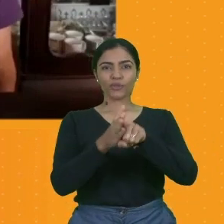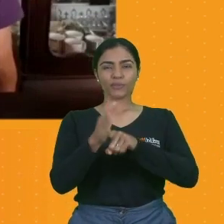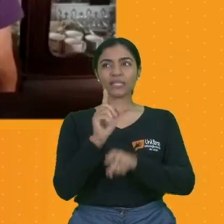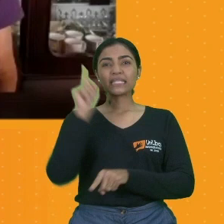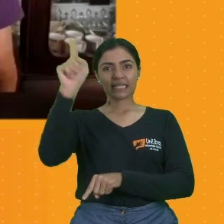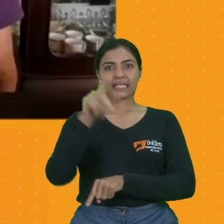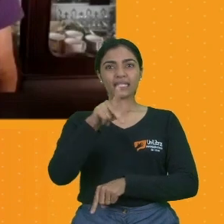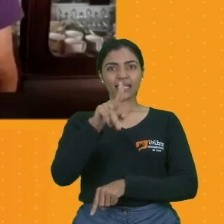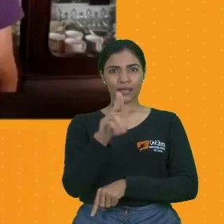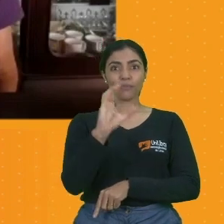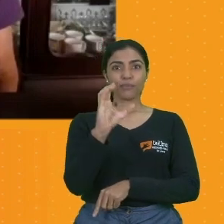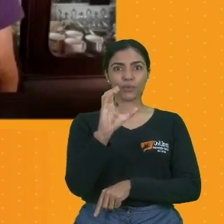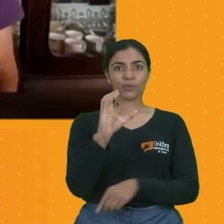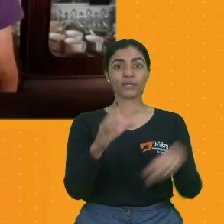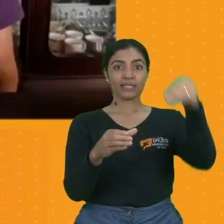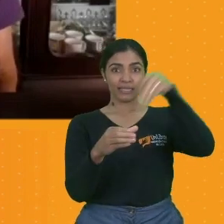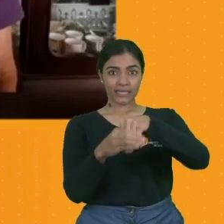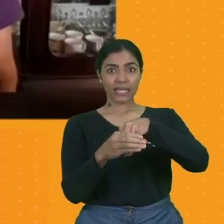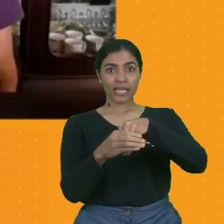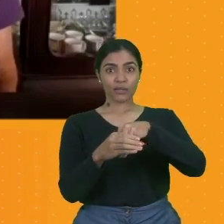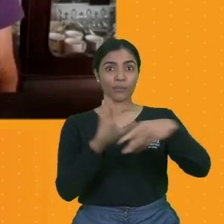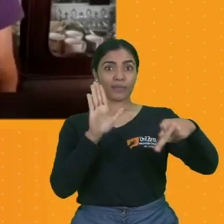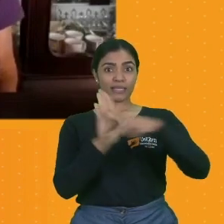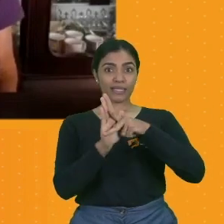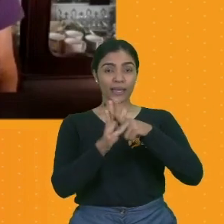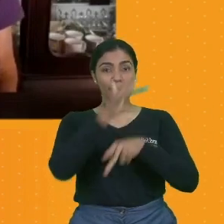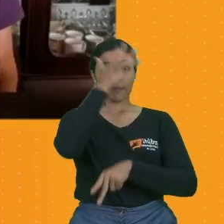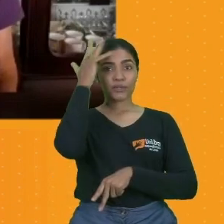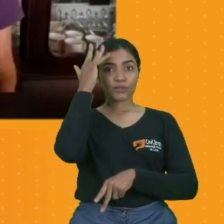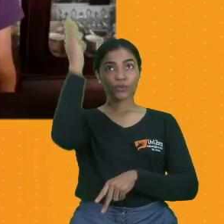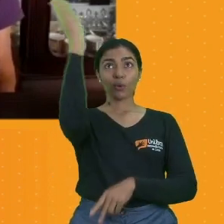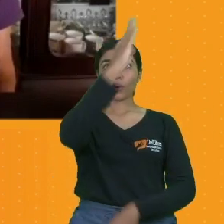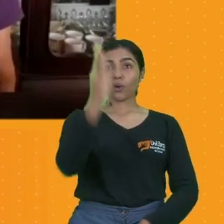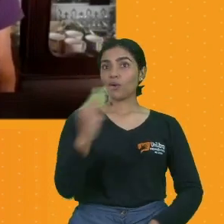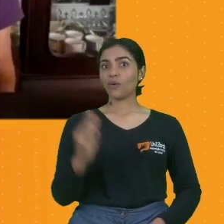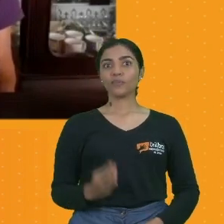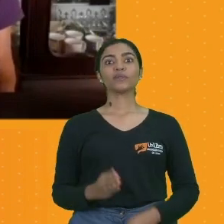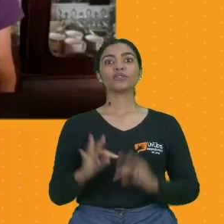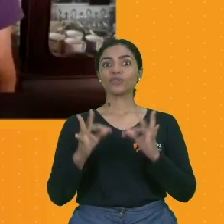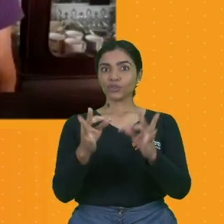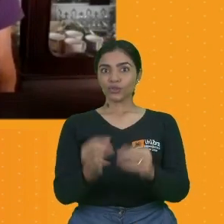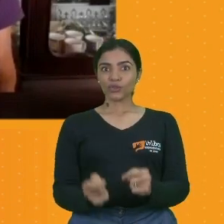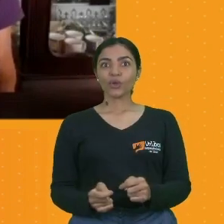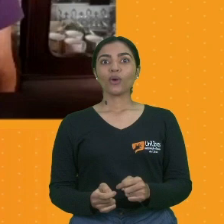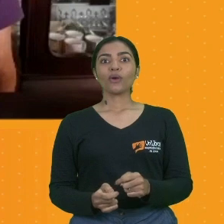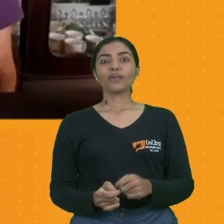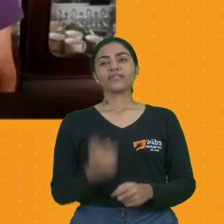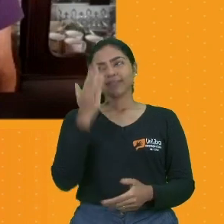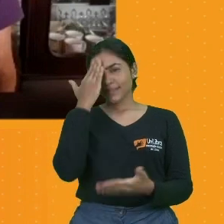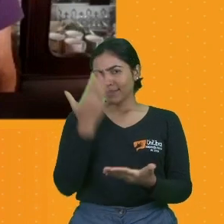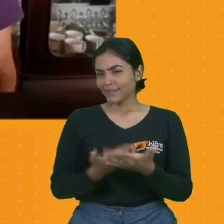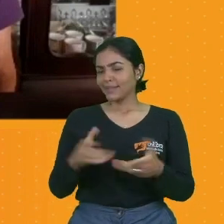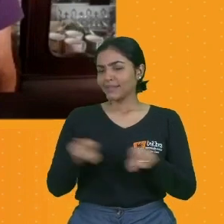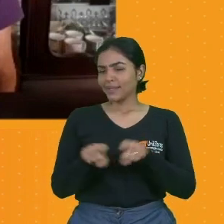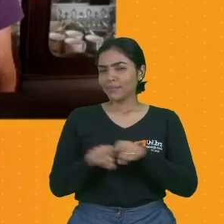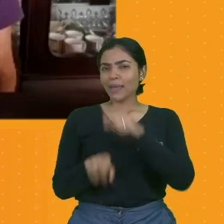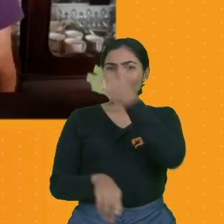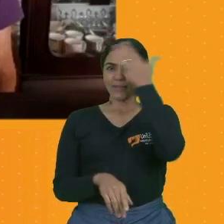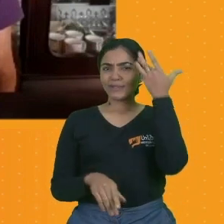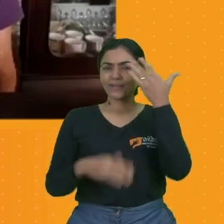PUC tem gente do Brasil inteiro é ele tenho certeza que também são pessoas gratas a você